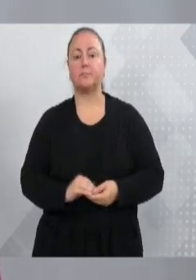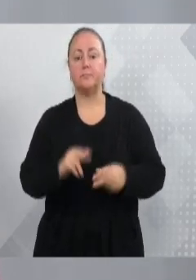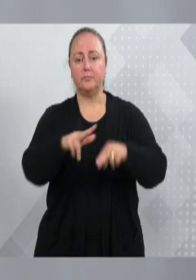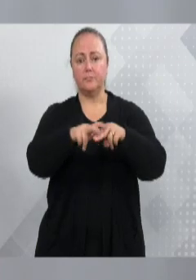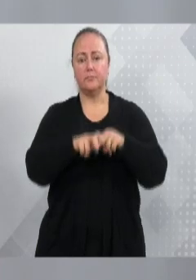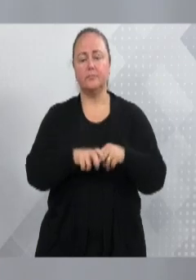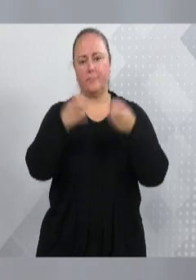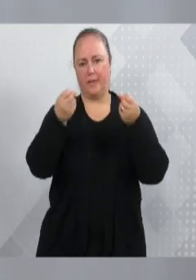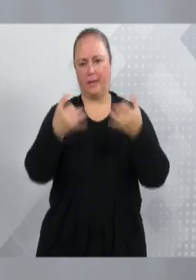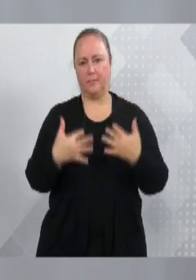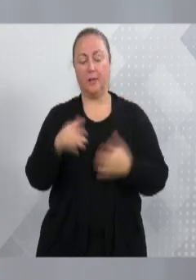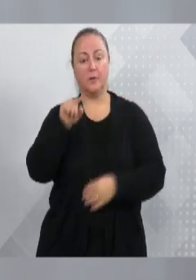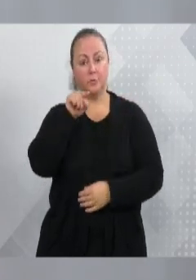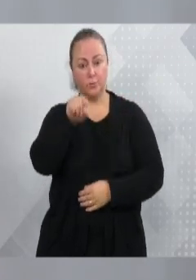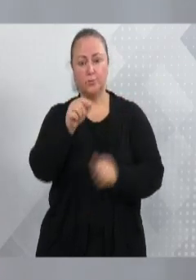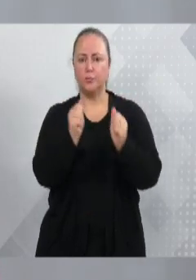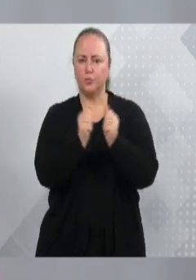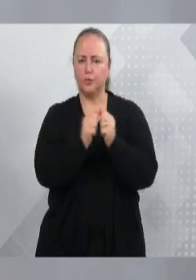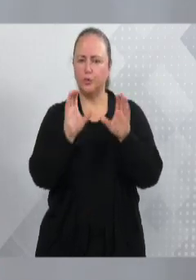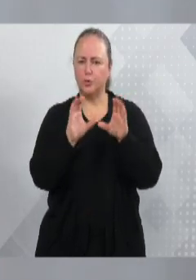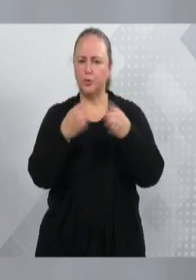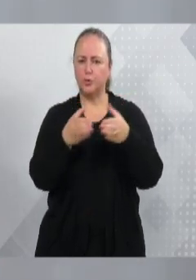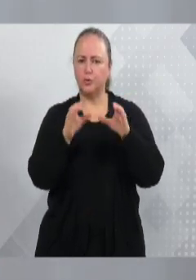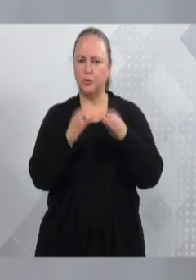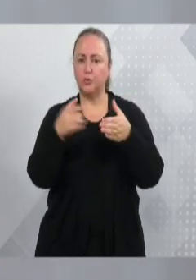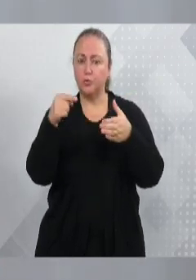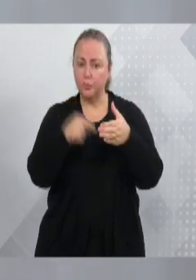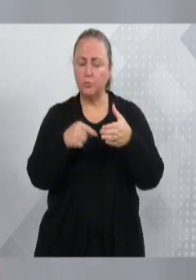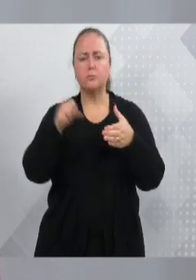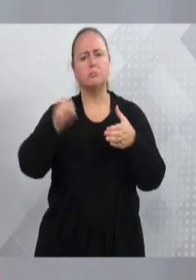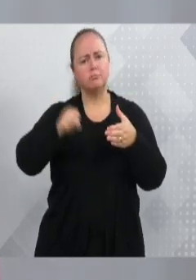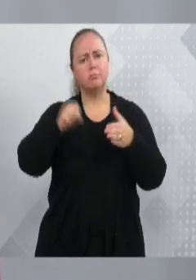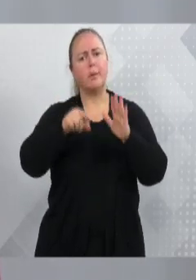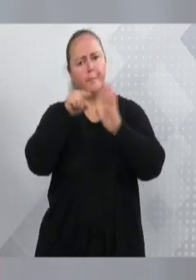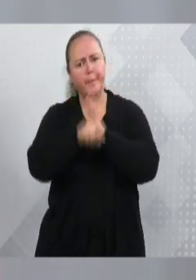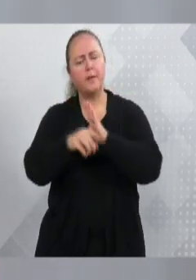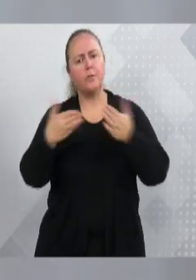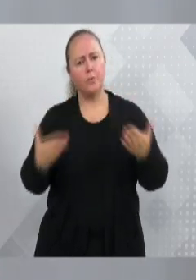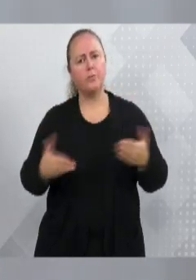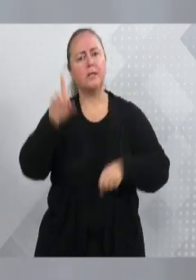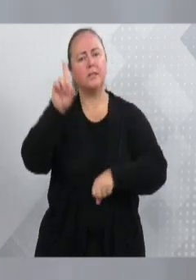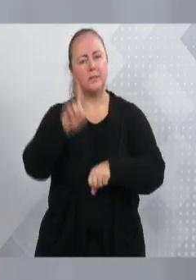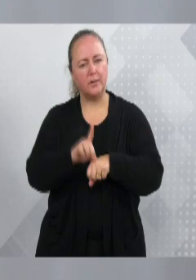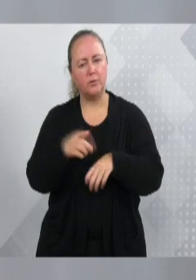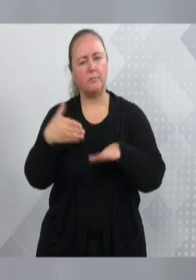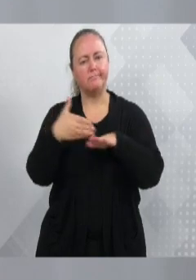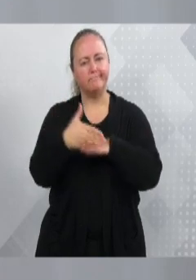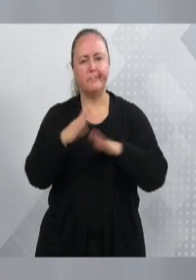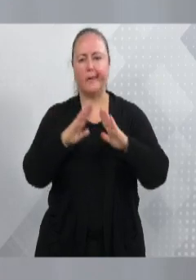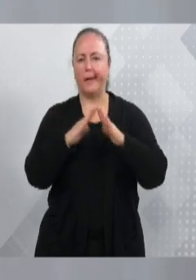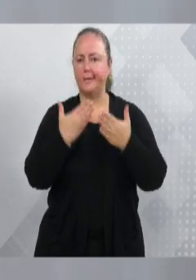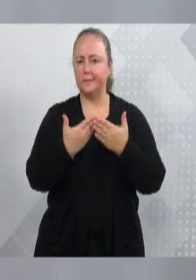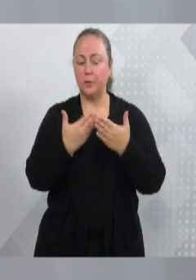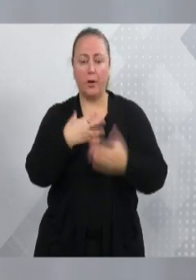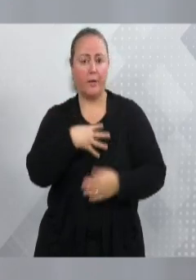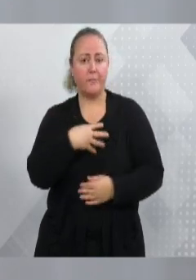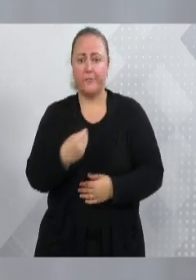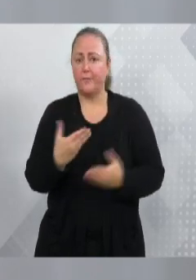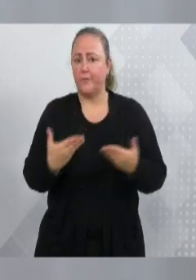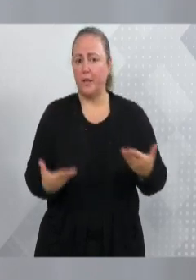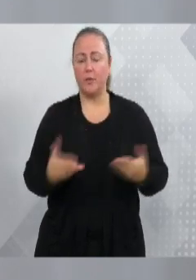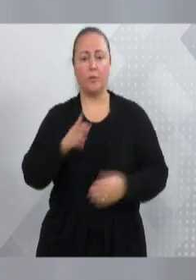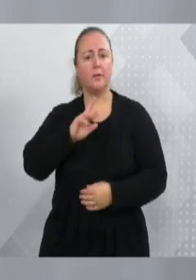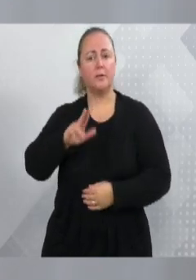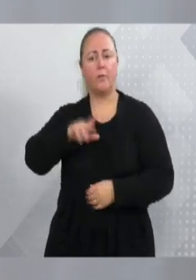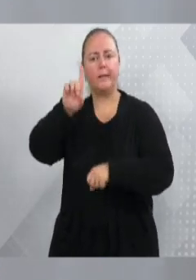que eu falo você que está a comunidade os pais tem que sim tem que perguntar para o diretor tem que entrar na escola a escola de seu filho a escola não é do